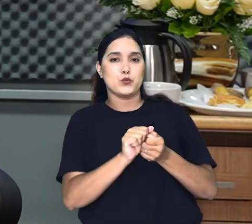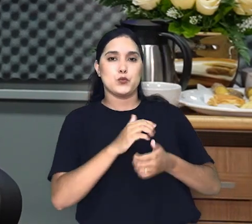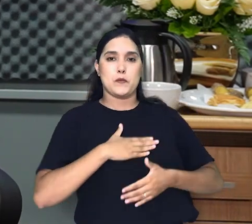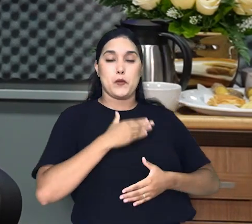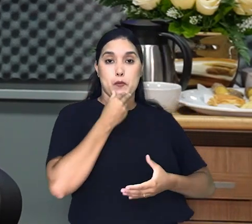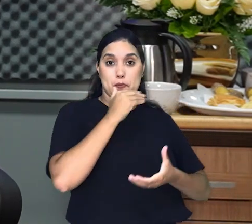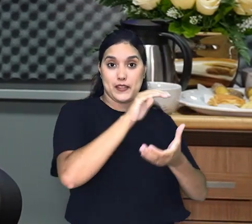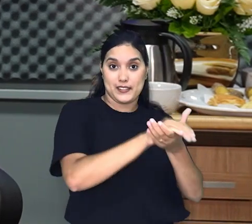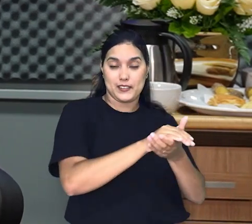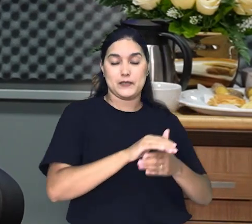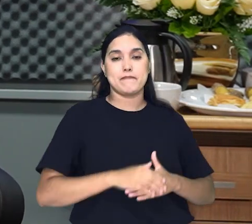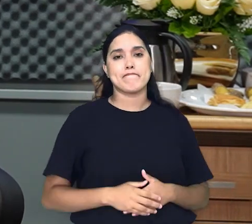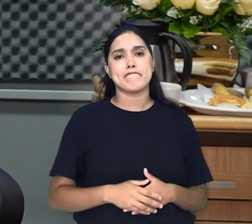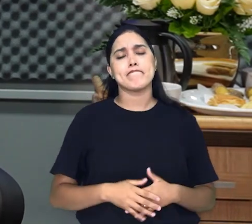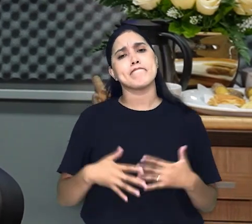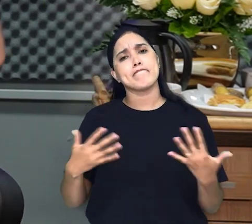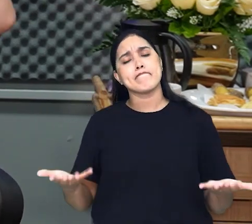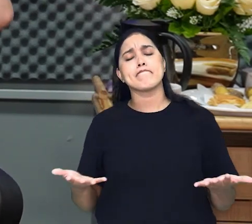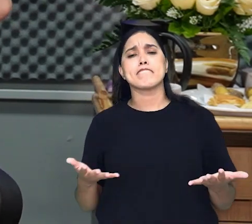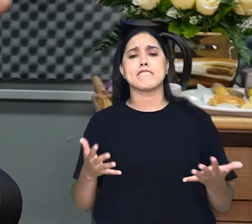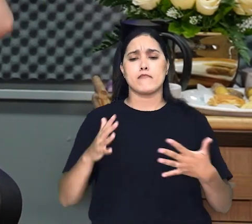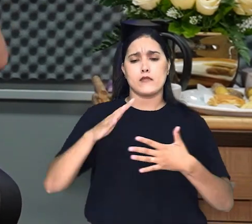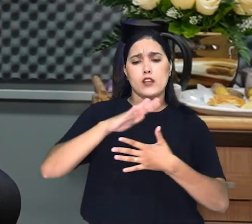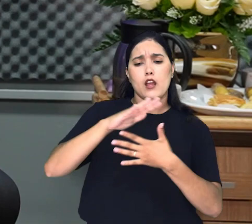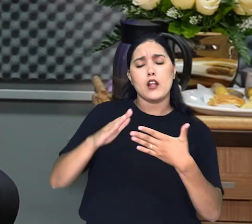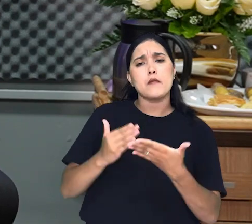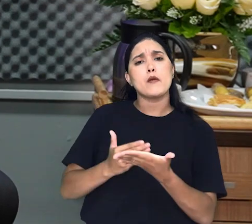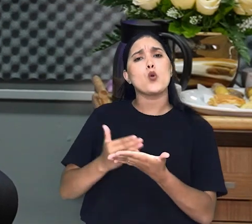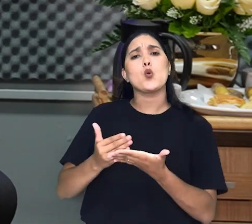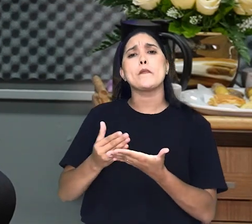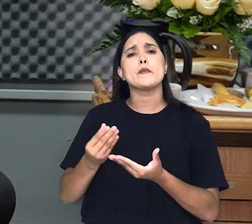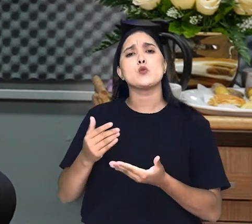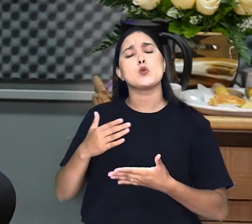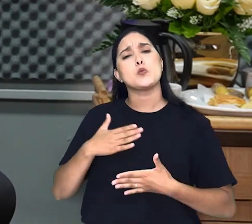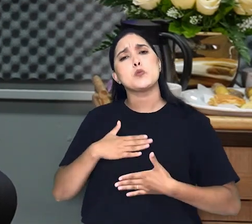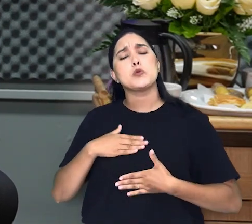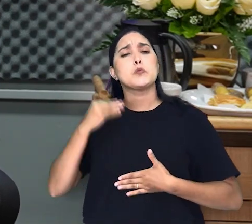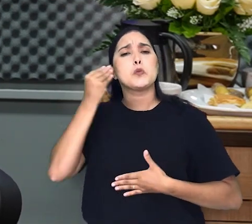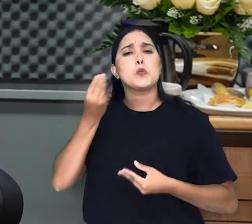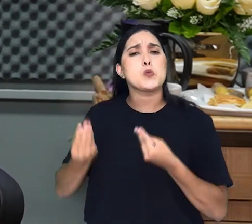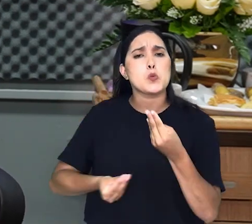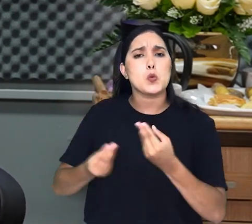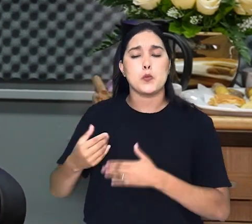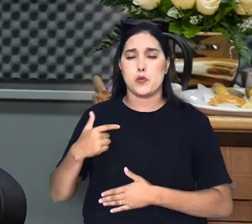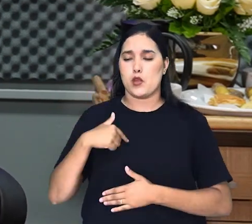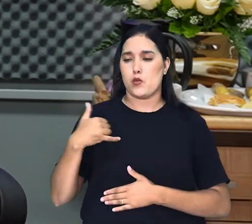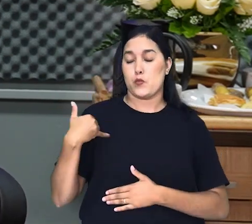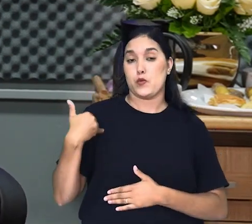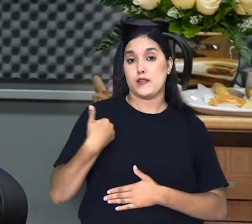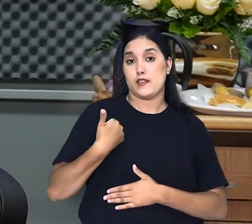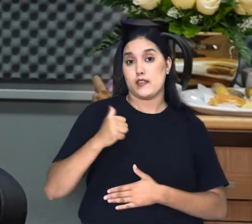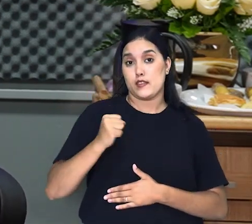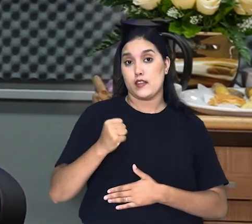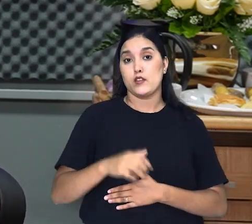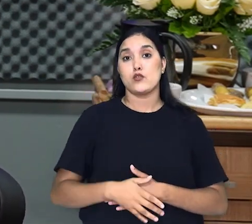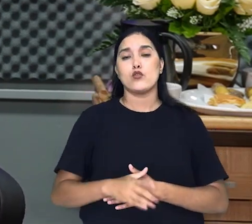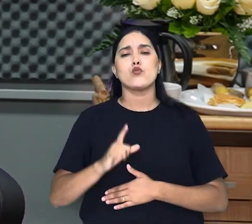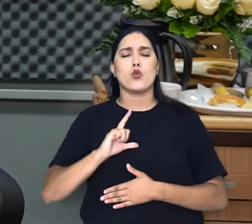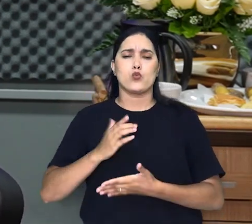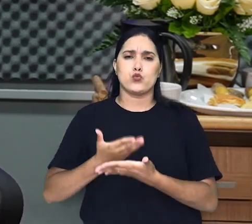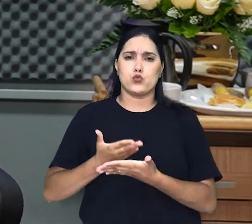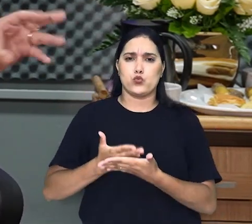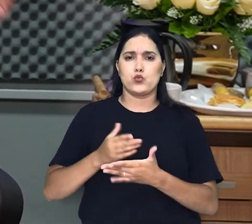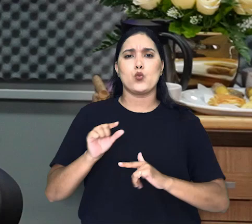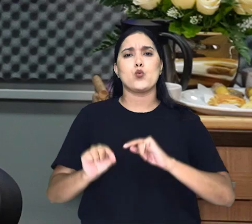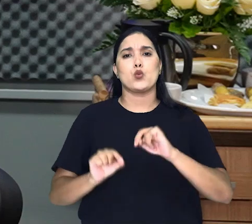Tive 2 semestres da disciplina com o meu professor Alain. E quando